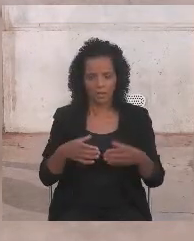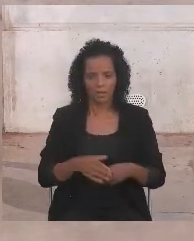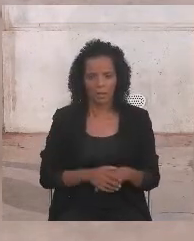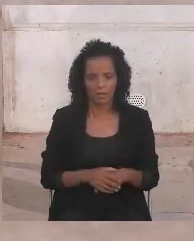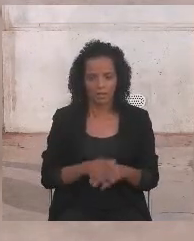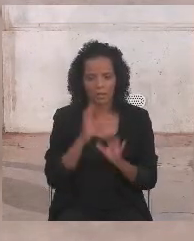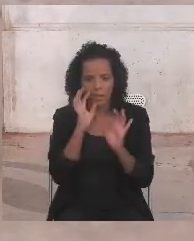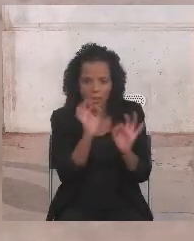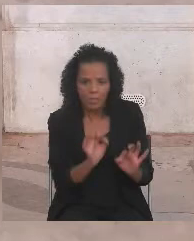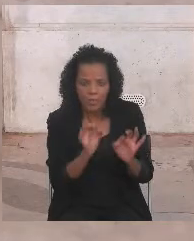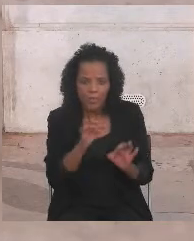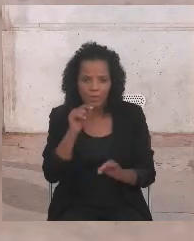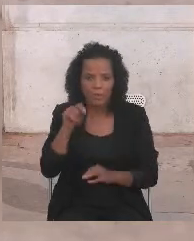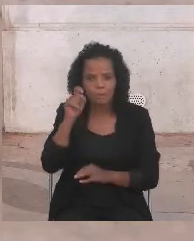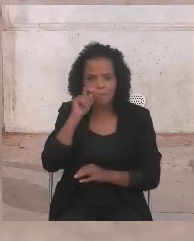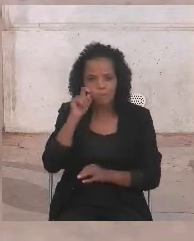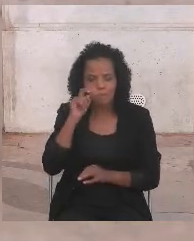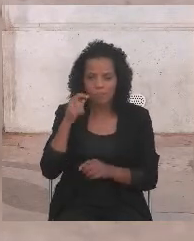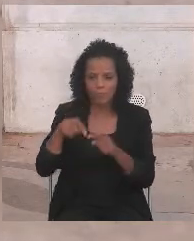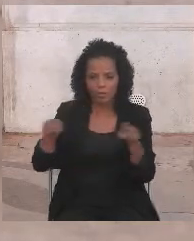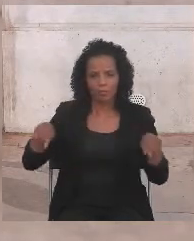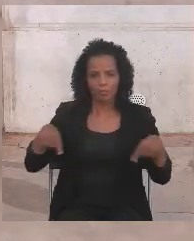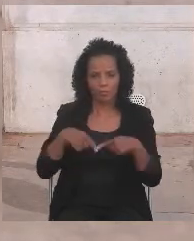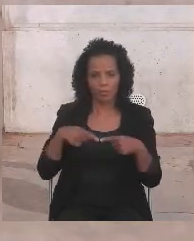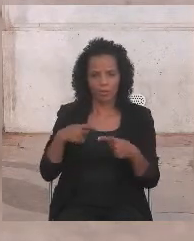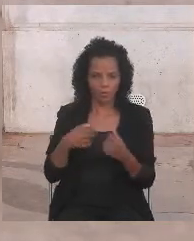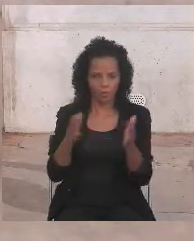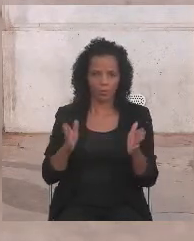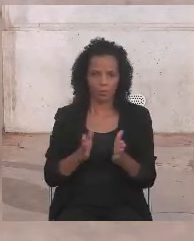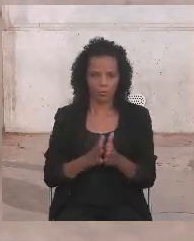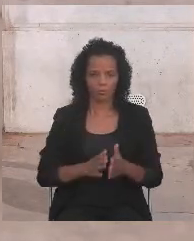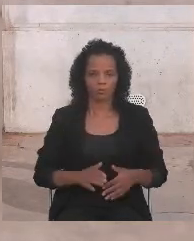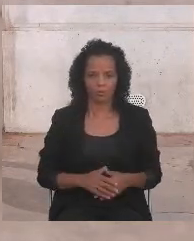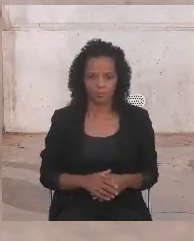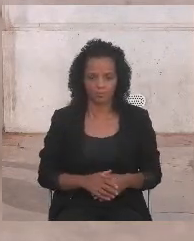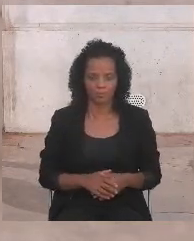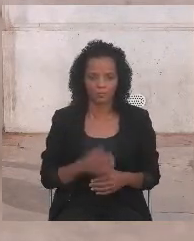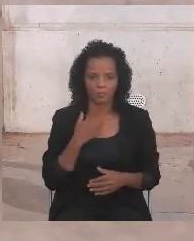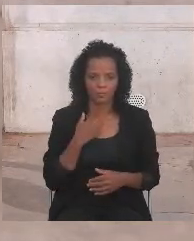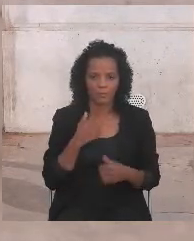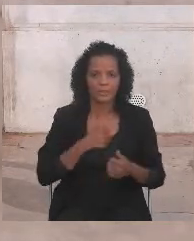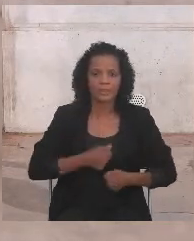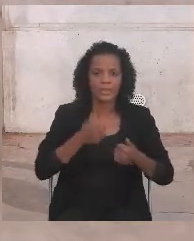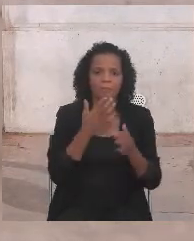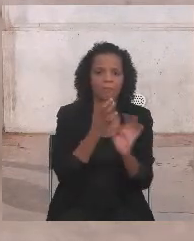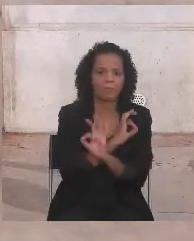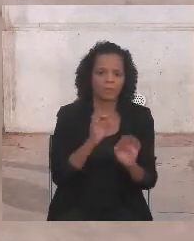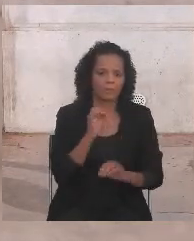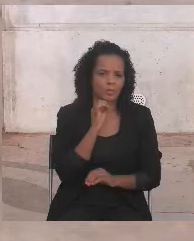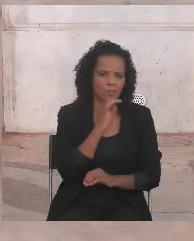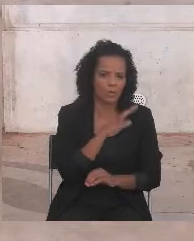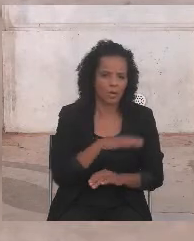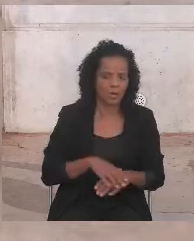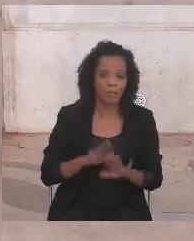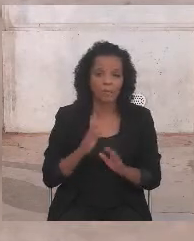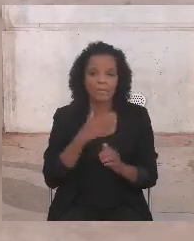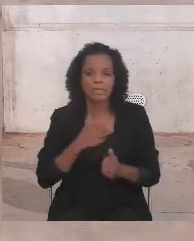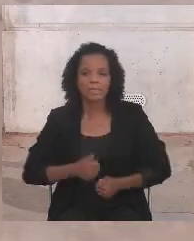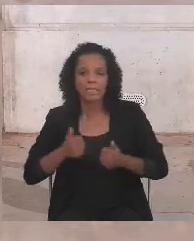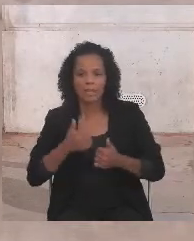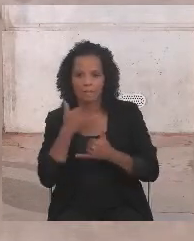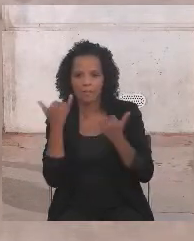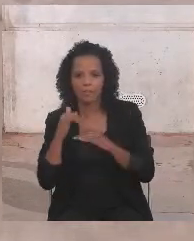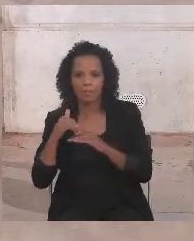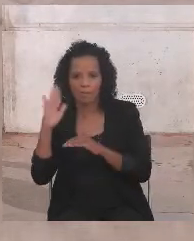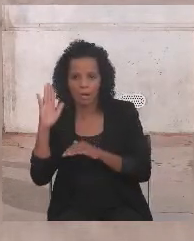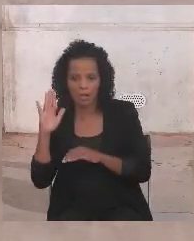em cuidar e preservar o seu espaço comum. Não há cidades perfeitas, mas há cidades mais